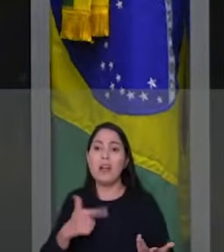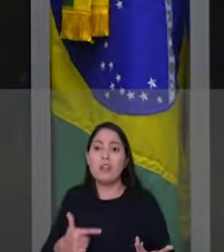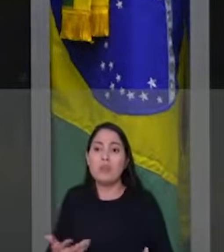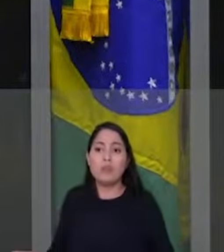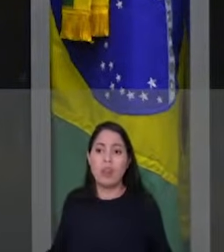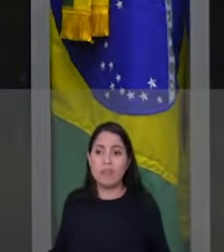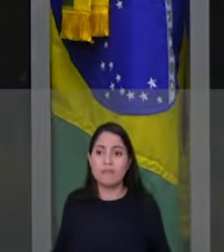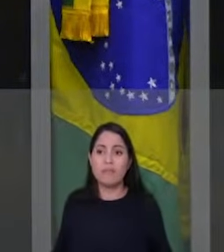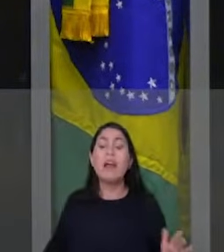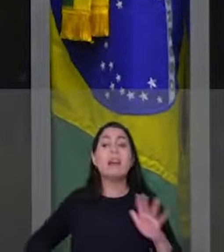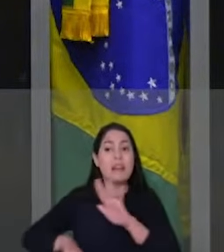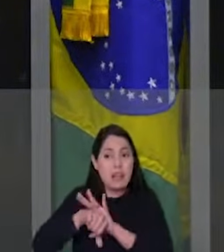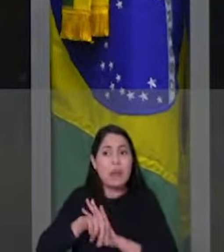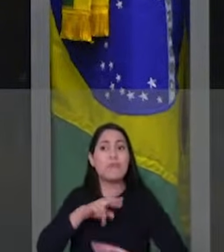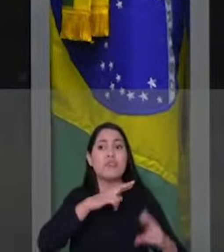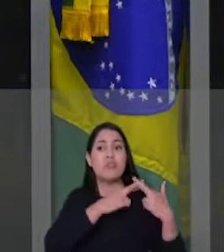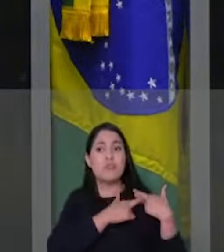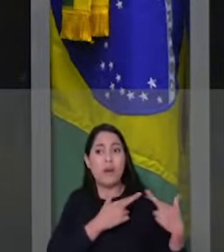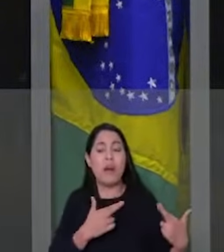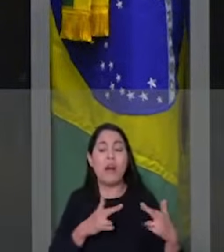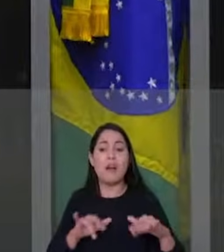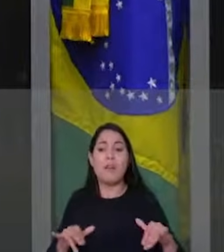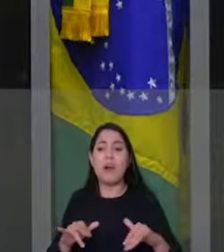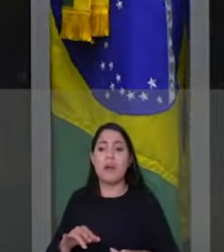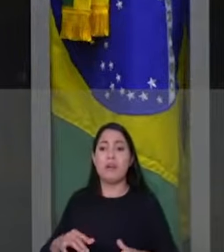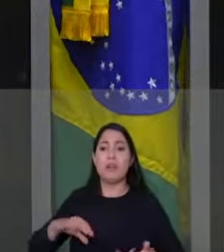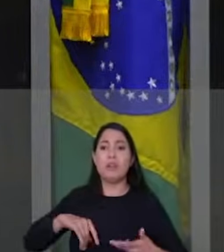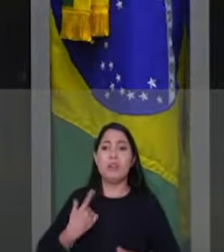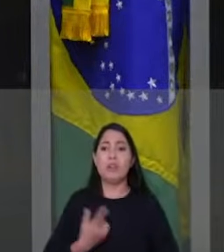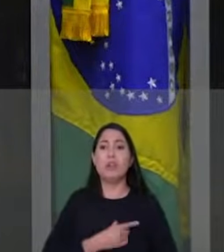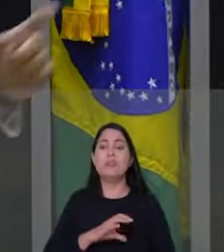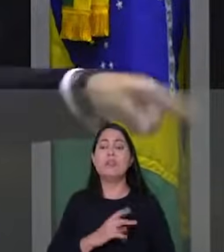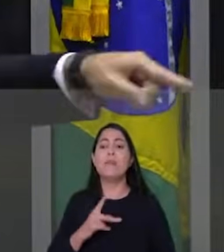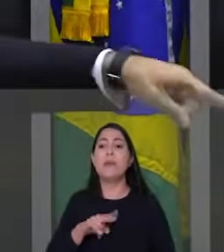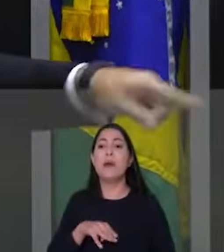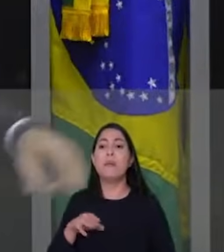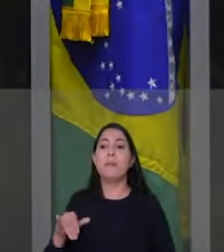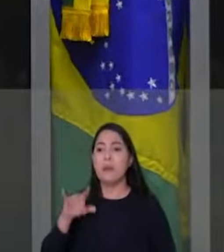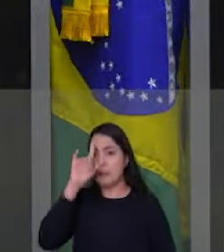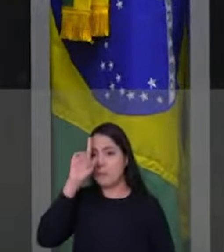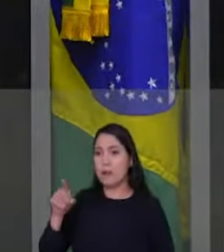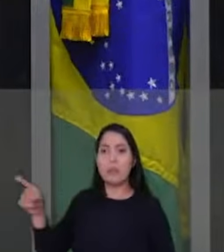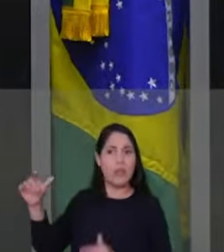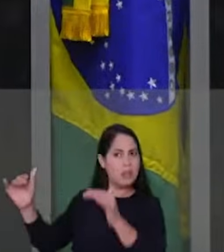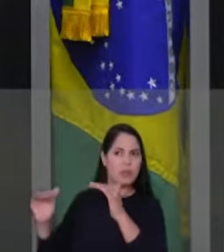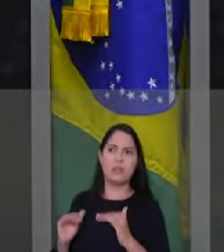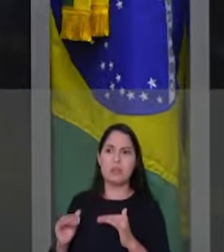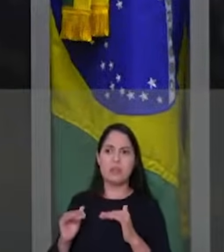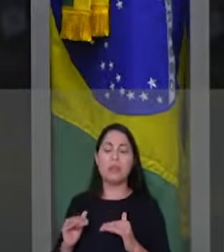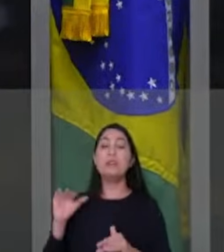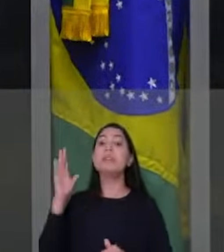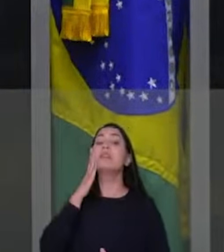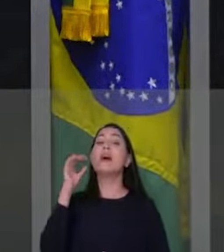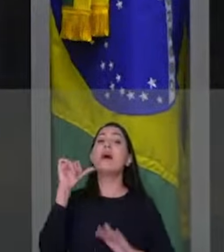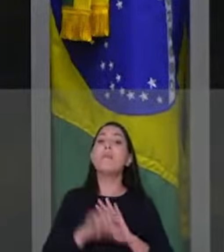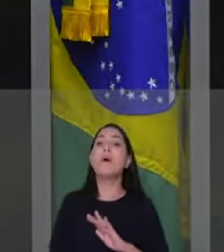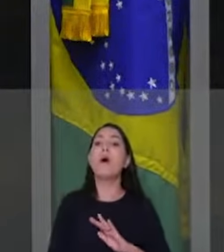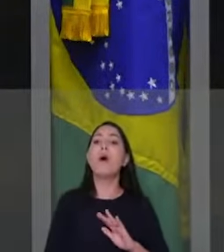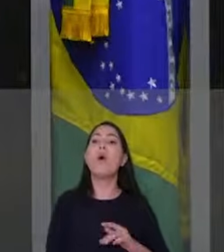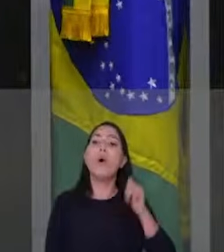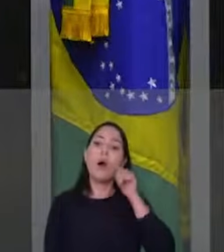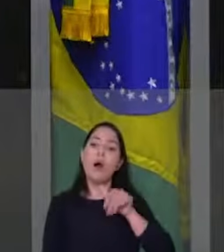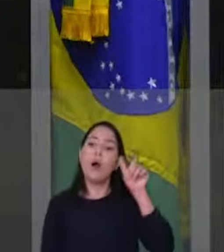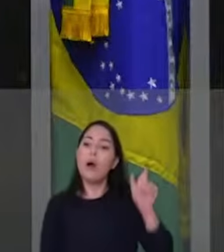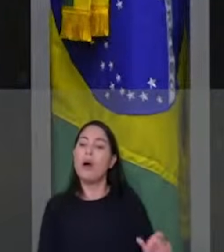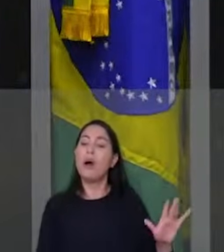que ignora o que uma CPMI está mandando, e que pior, recebe no seu ministério a dama do tráfico, mulher de